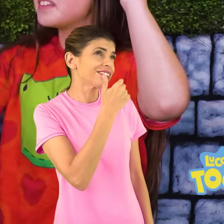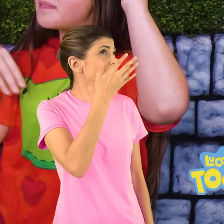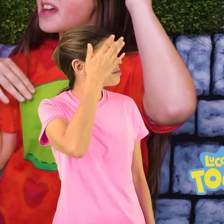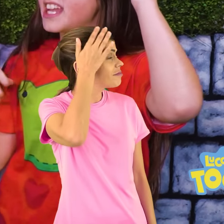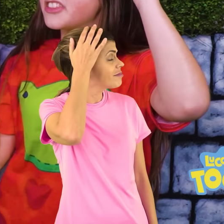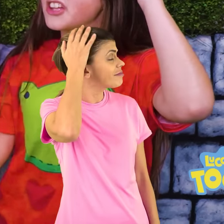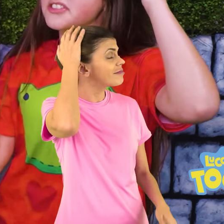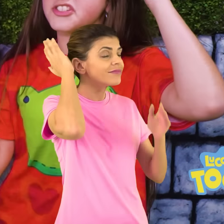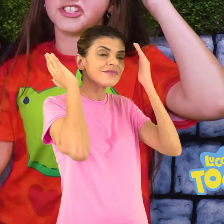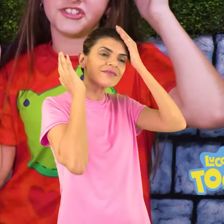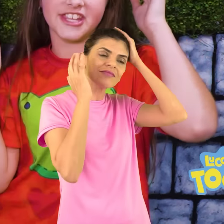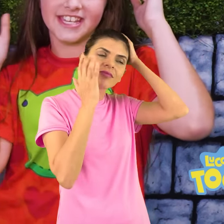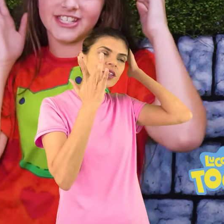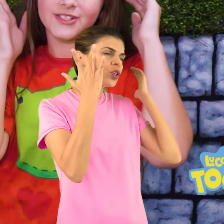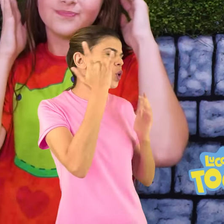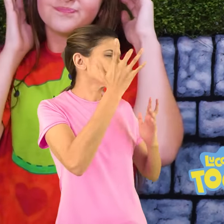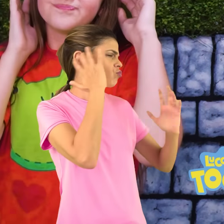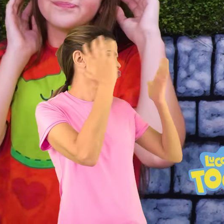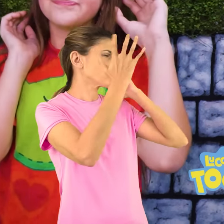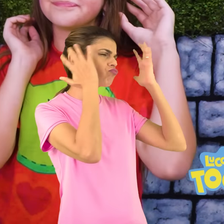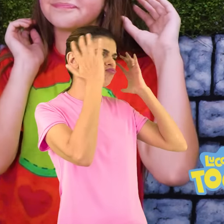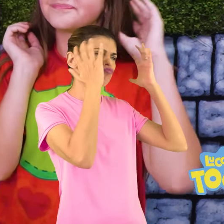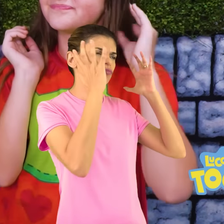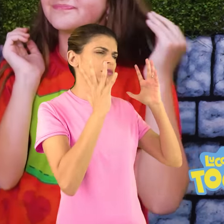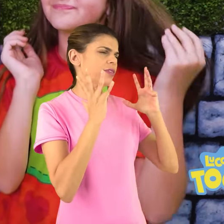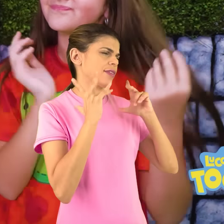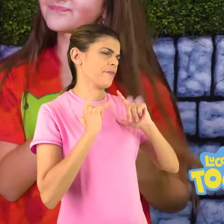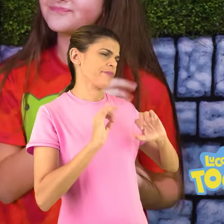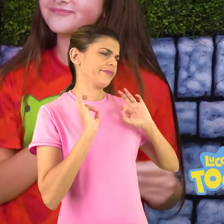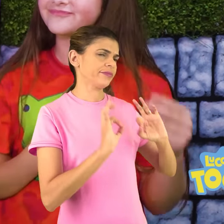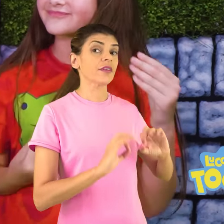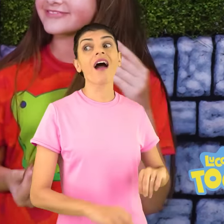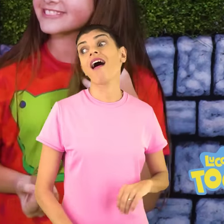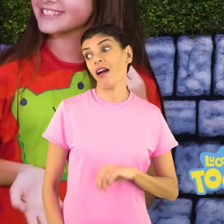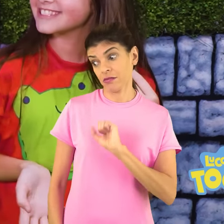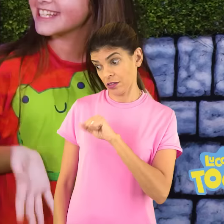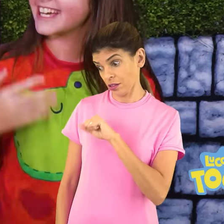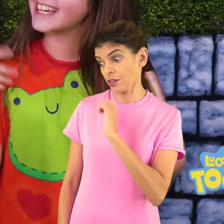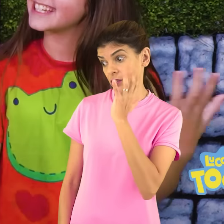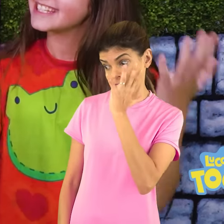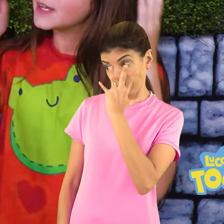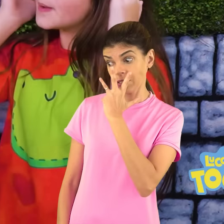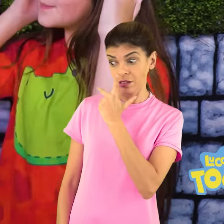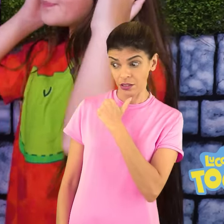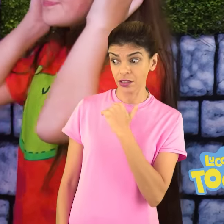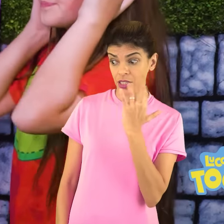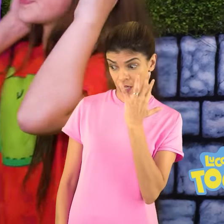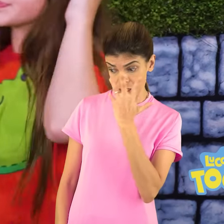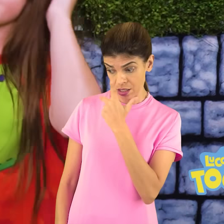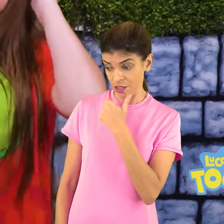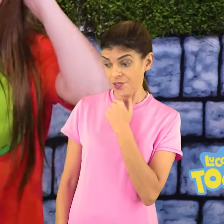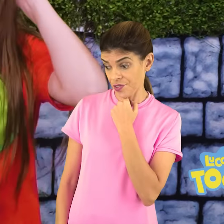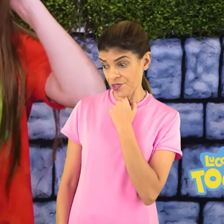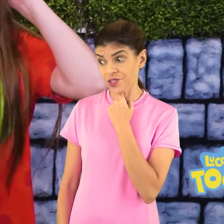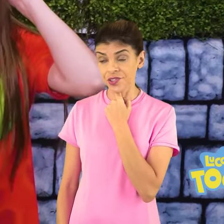Eu lavo ele todos os dias É, sim, sim, lindo Muito lindo